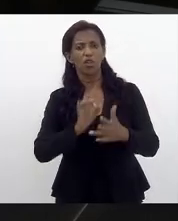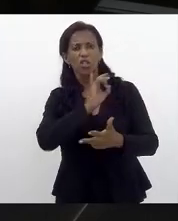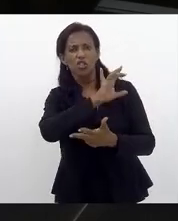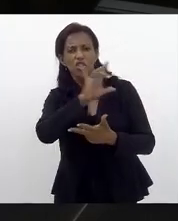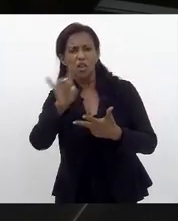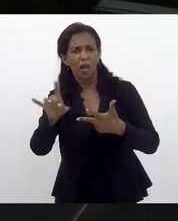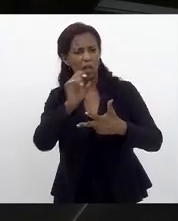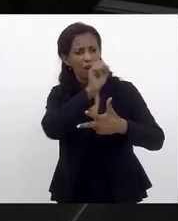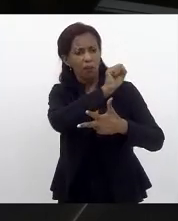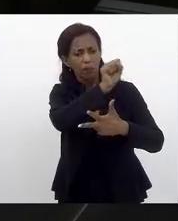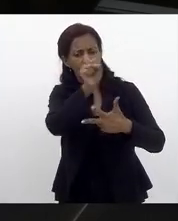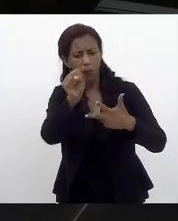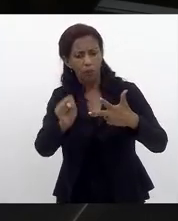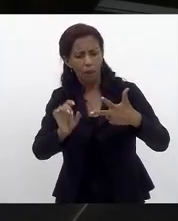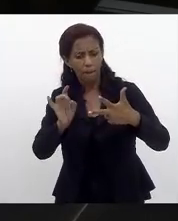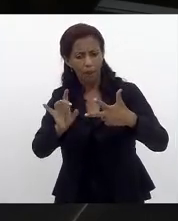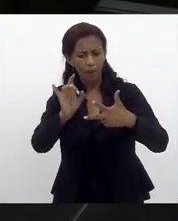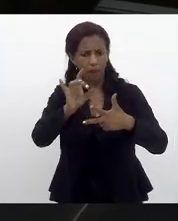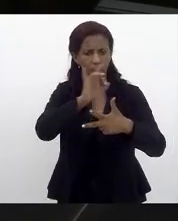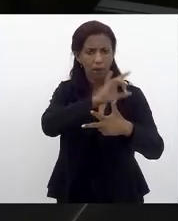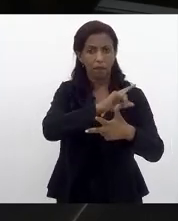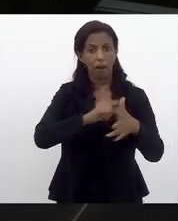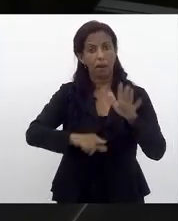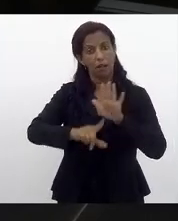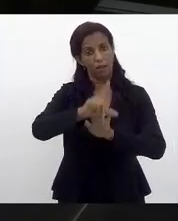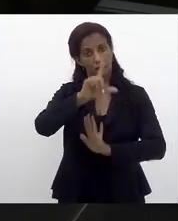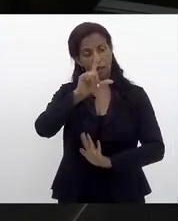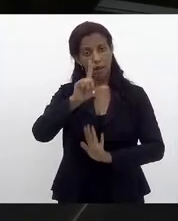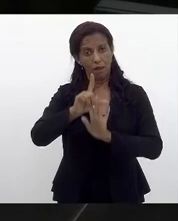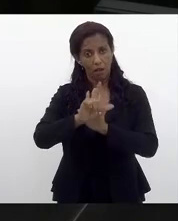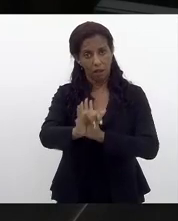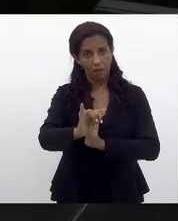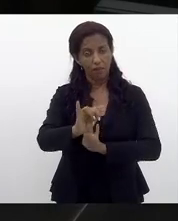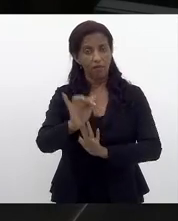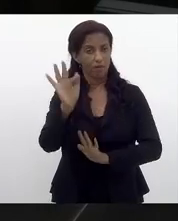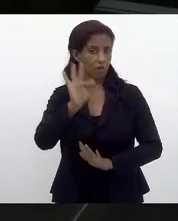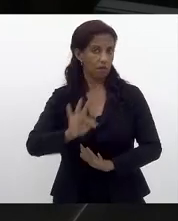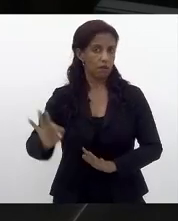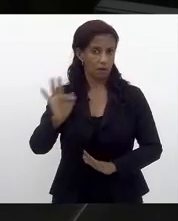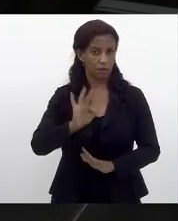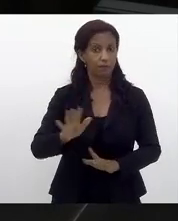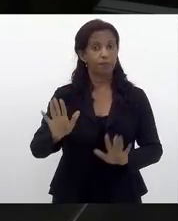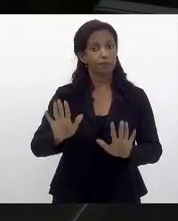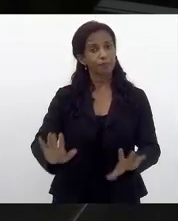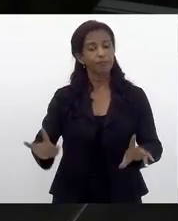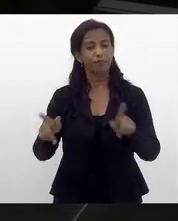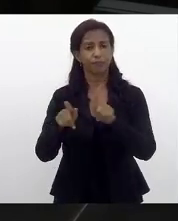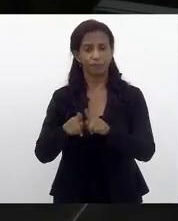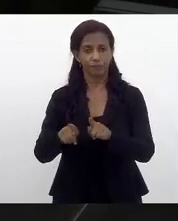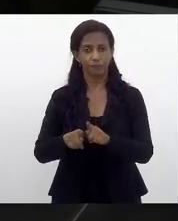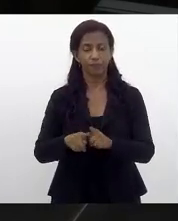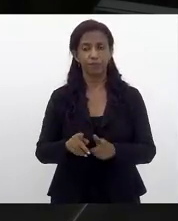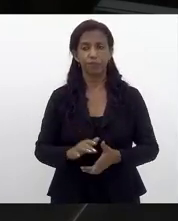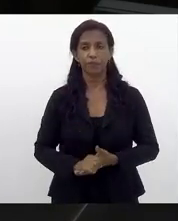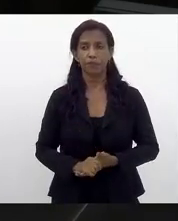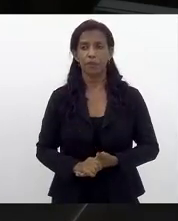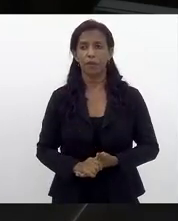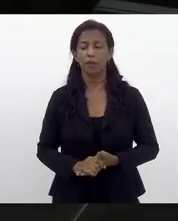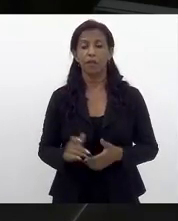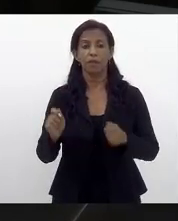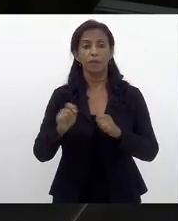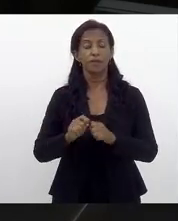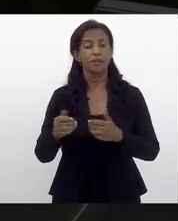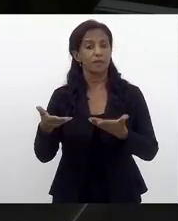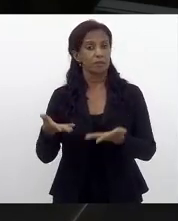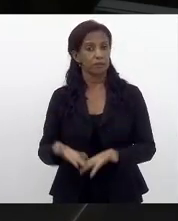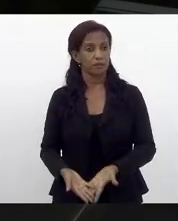porque ele está em lei federal Mas além disso nós fizemos